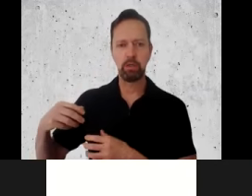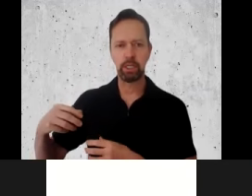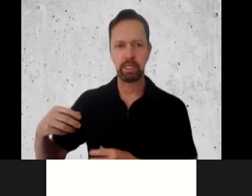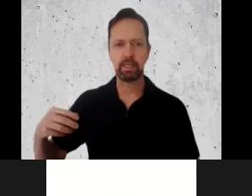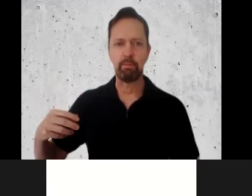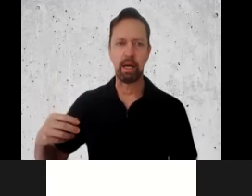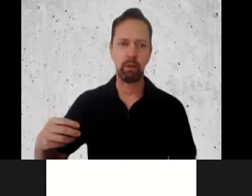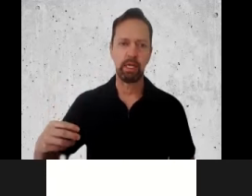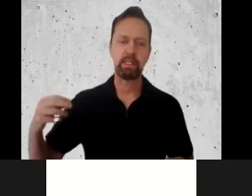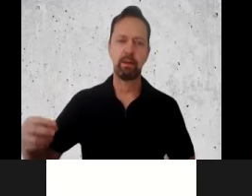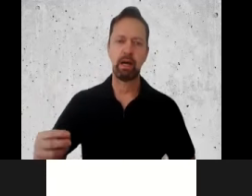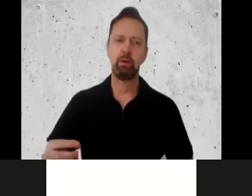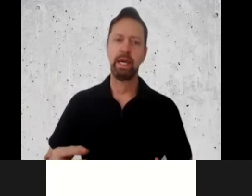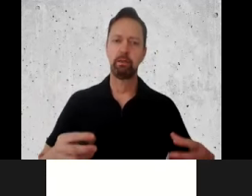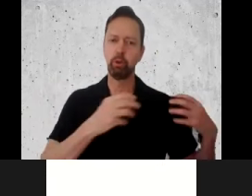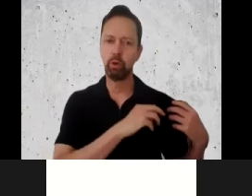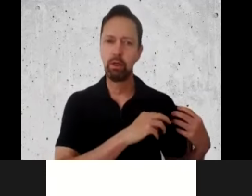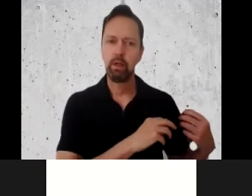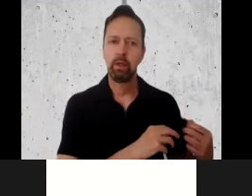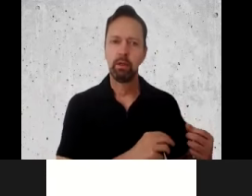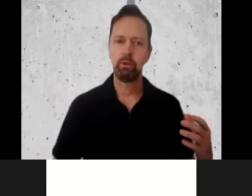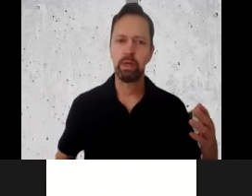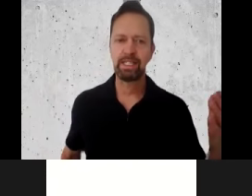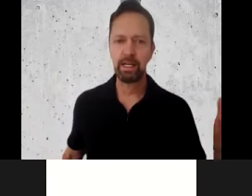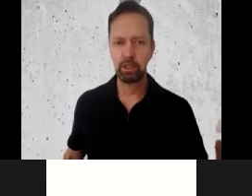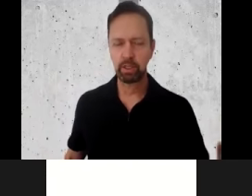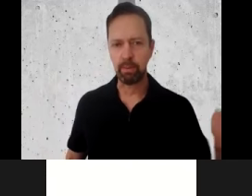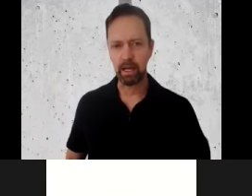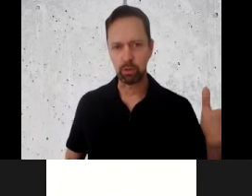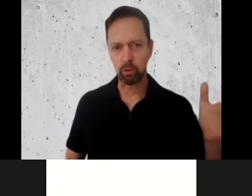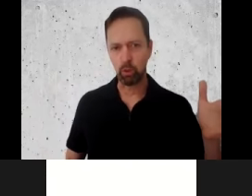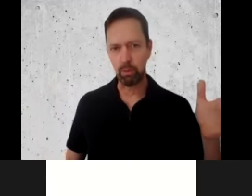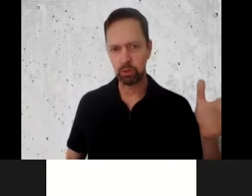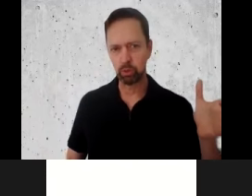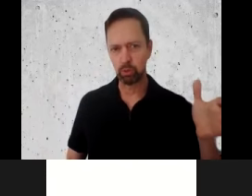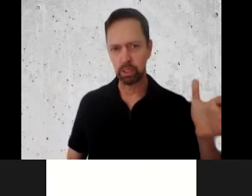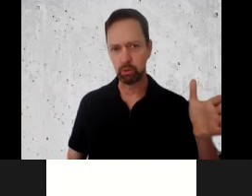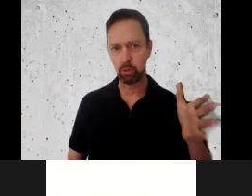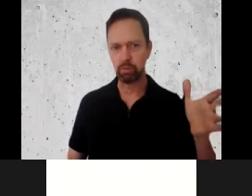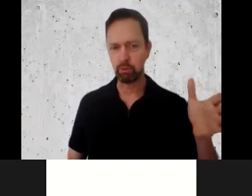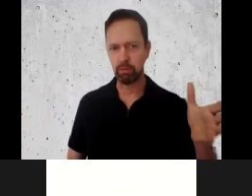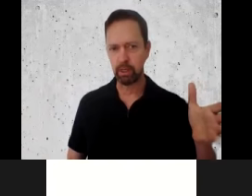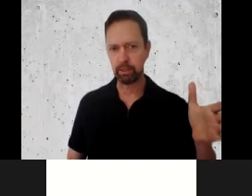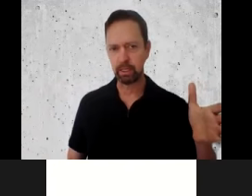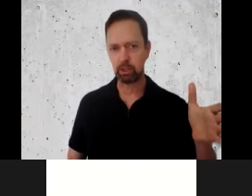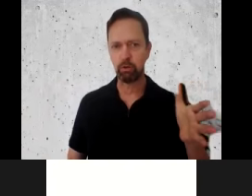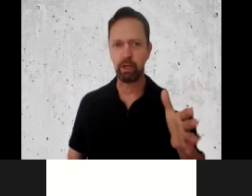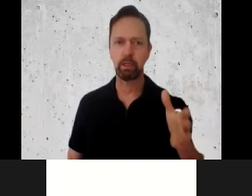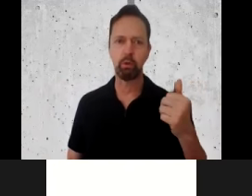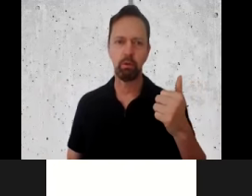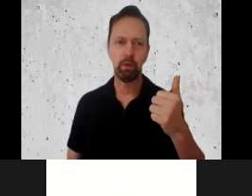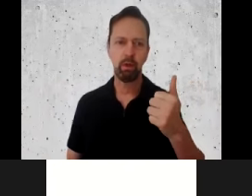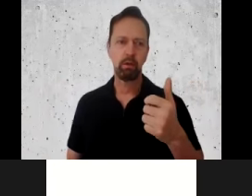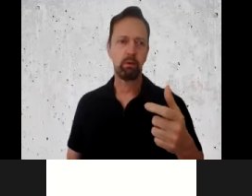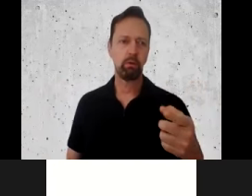é bem o objetivo desse trabalho. Esse trabalho herdou de uma série de trabalhos no começo dos anos 2000, década de